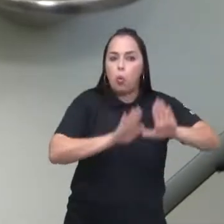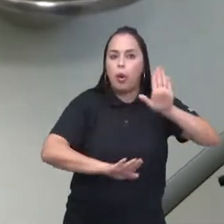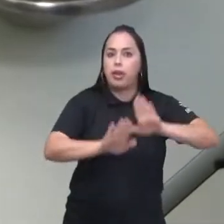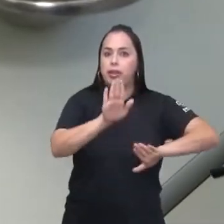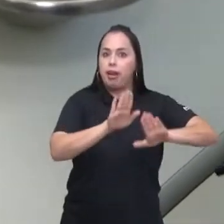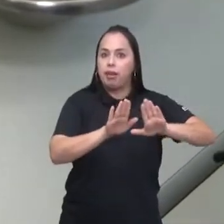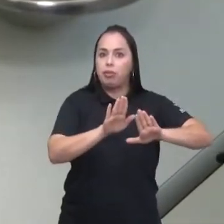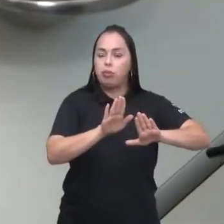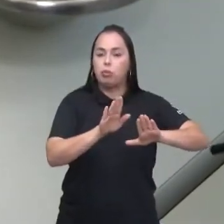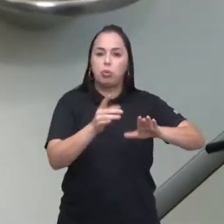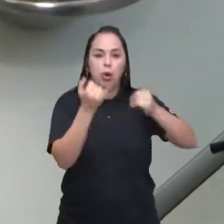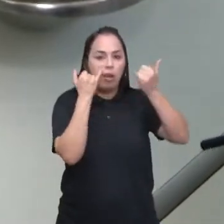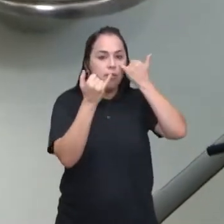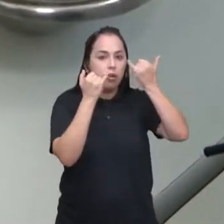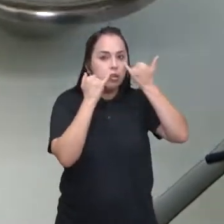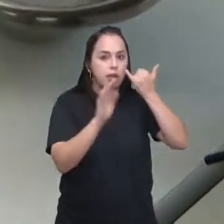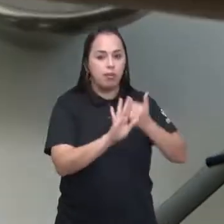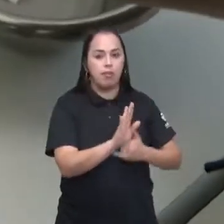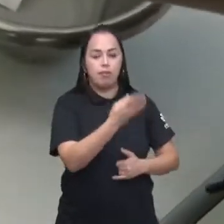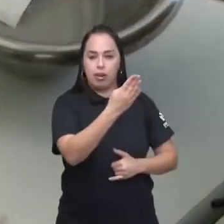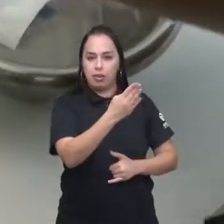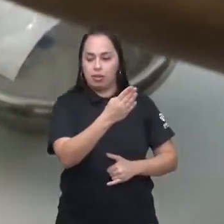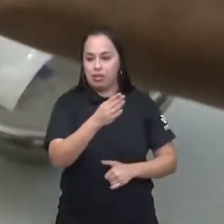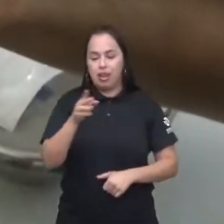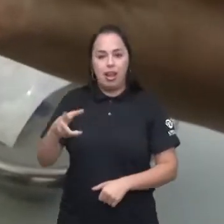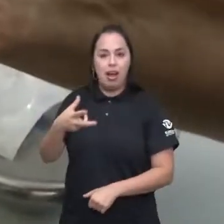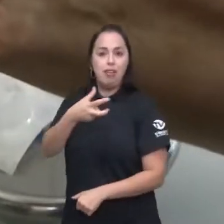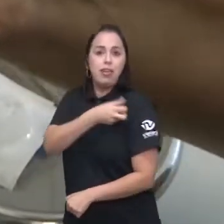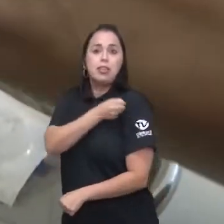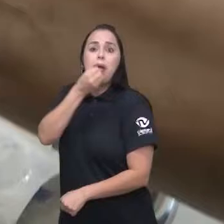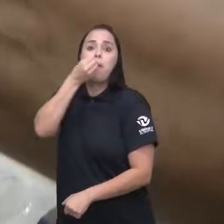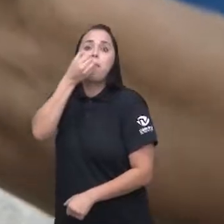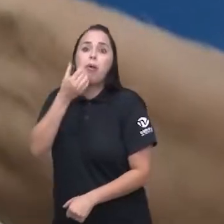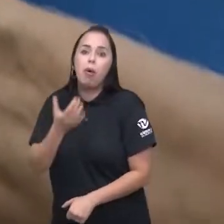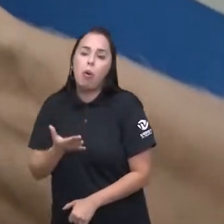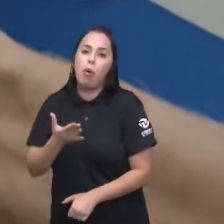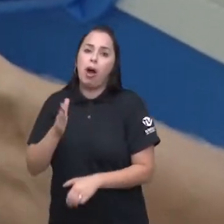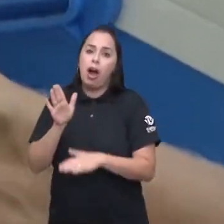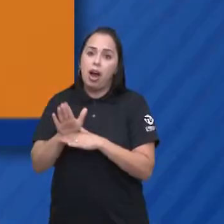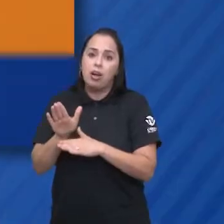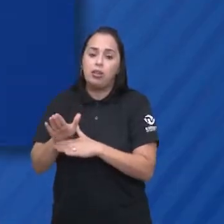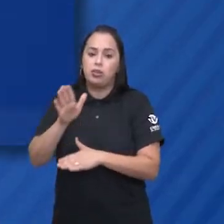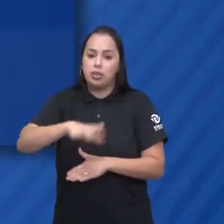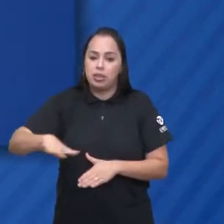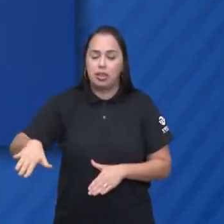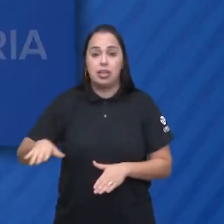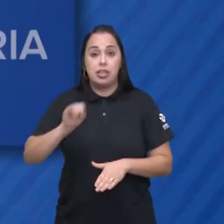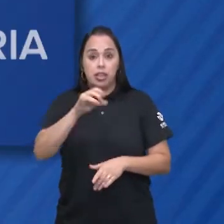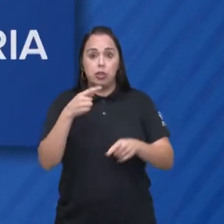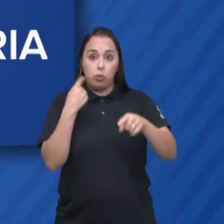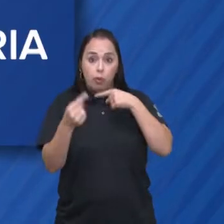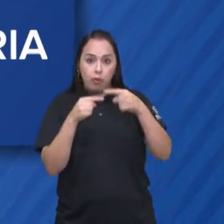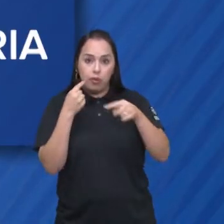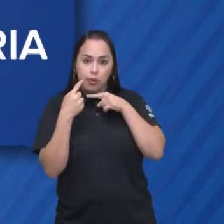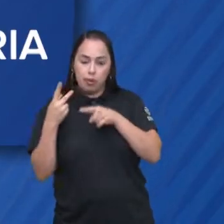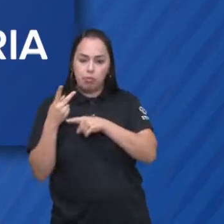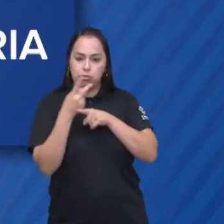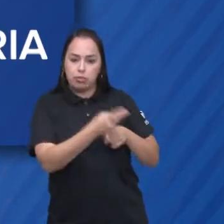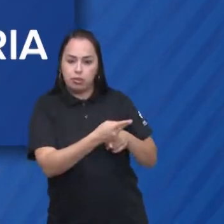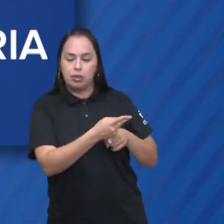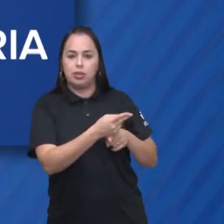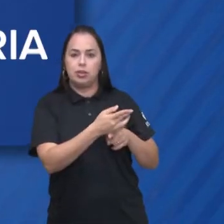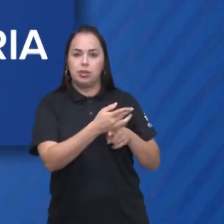a vacina é um meio seguro e não causa riscos à saúde das Crianças vem dos adultos em caso de dúvidas